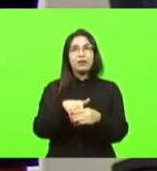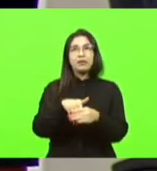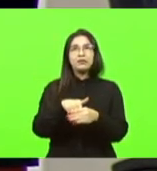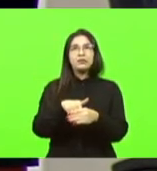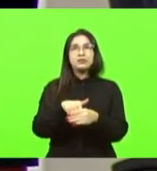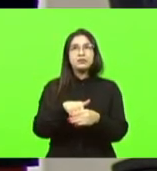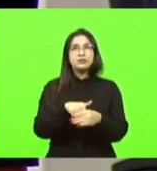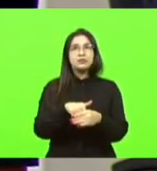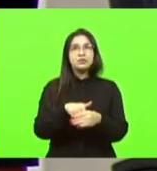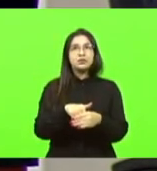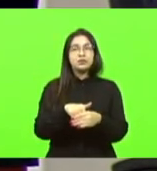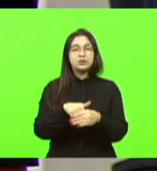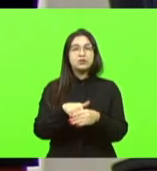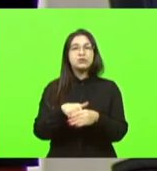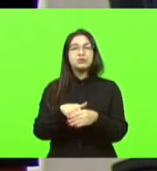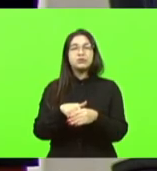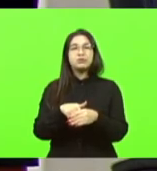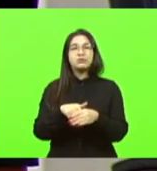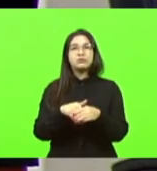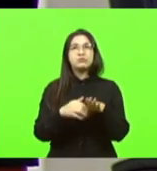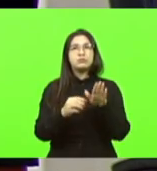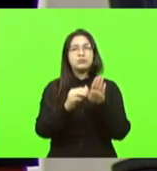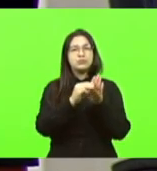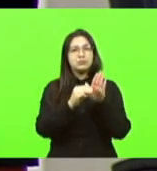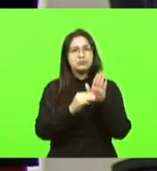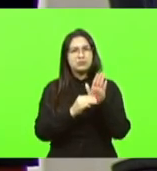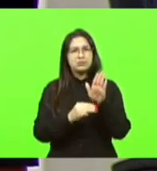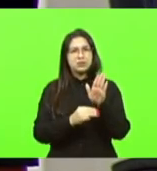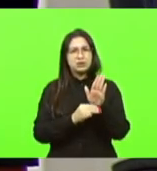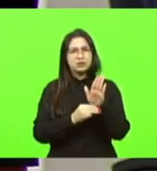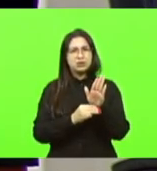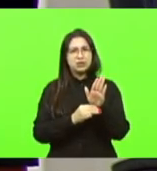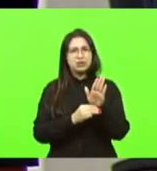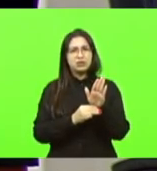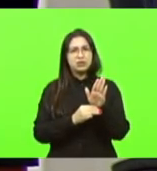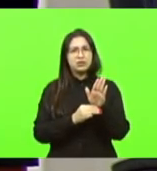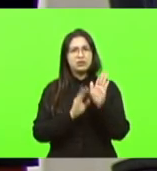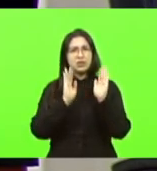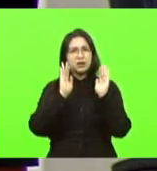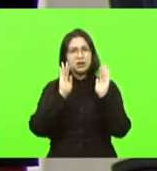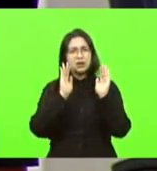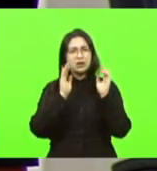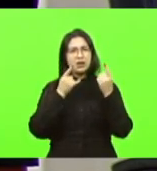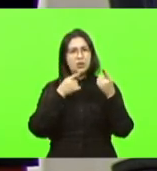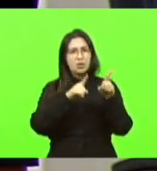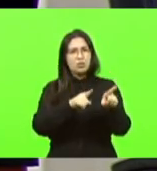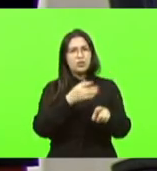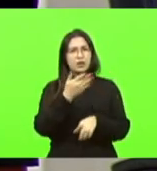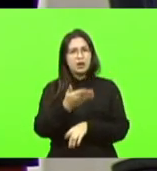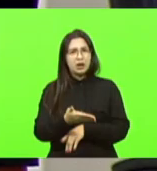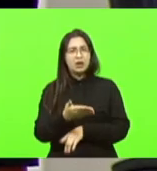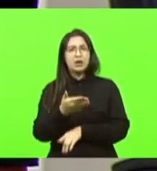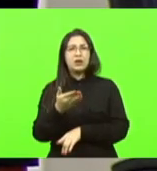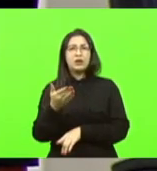uma medida tachando Aposentados e aposentadas